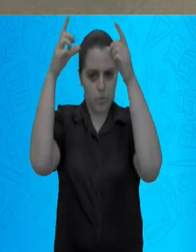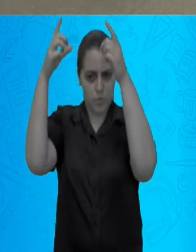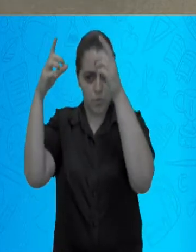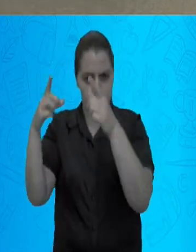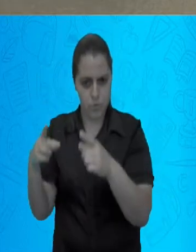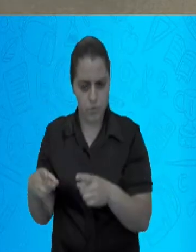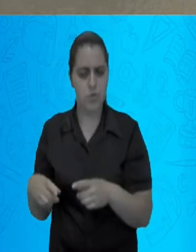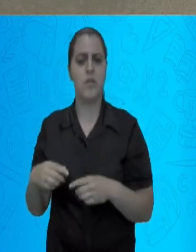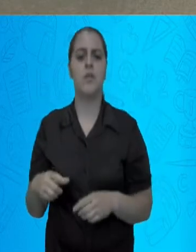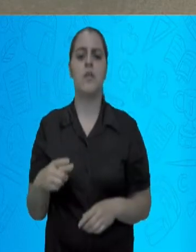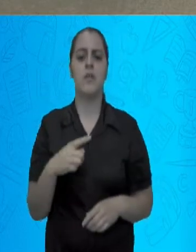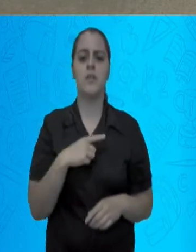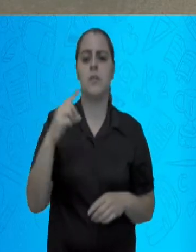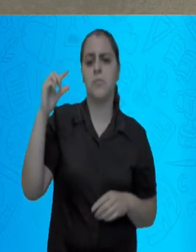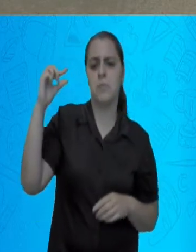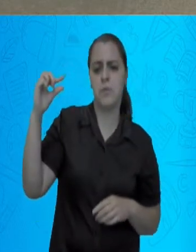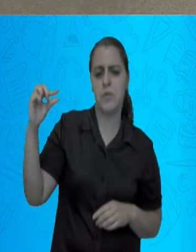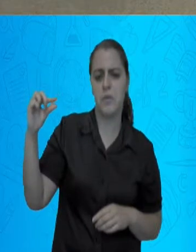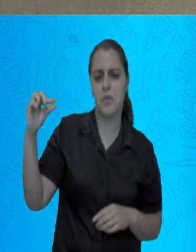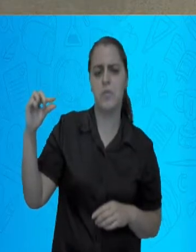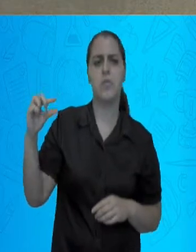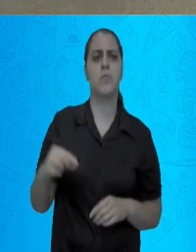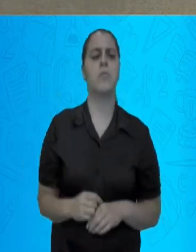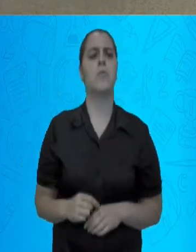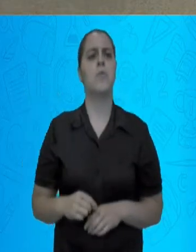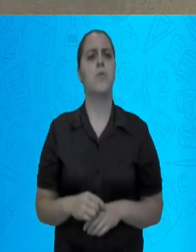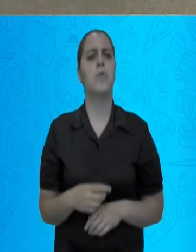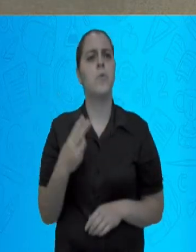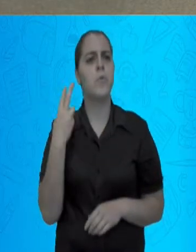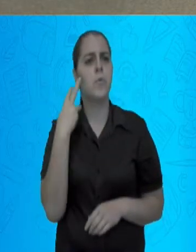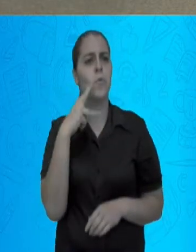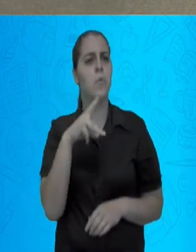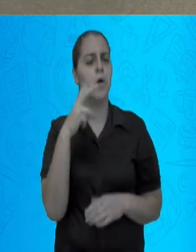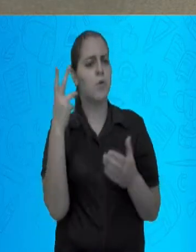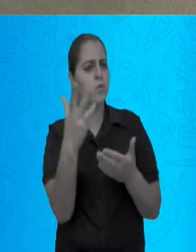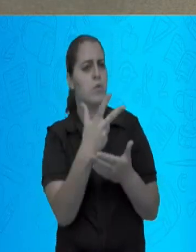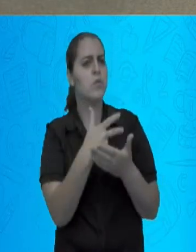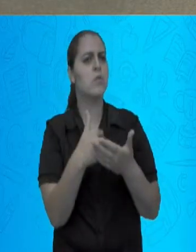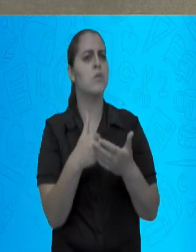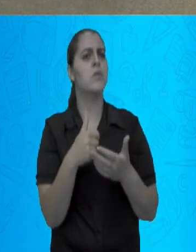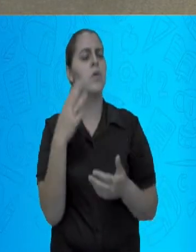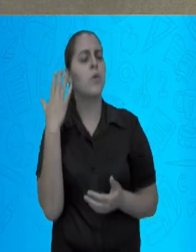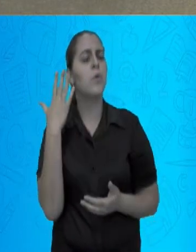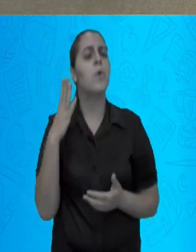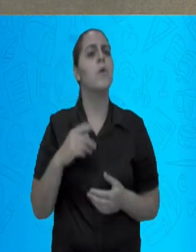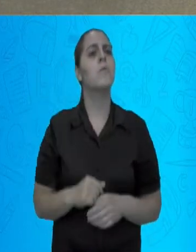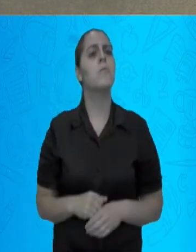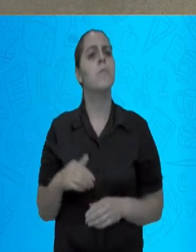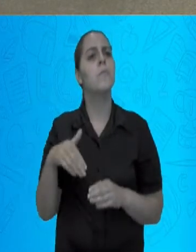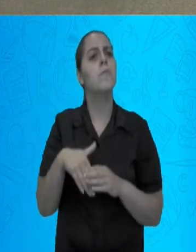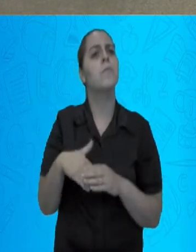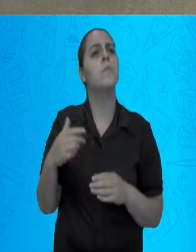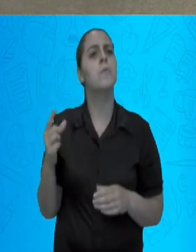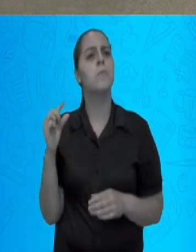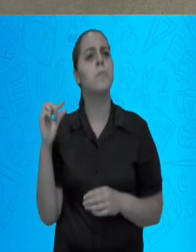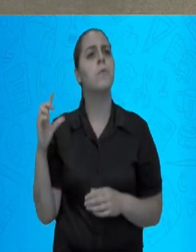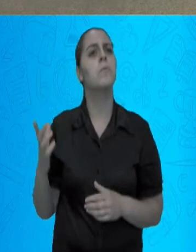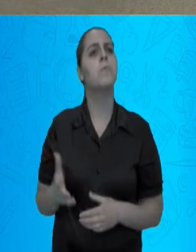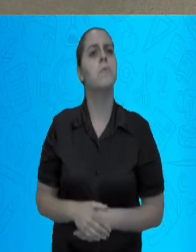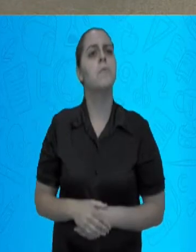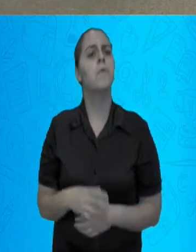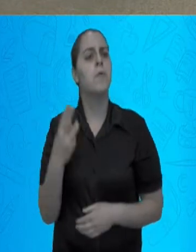que foi mais baixinho, que seja o valor menor, então ela foi bem baixinho. Repara lá no